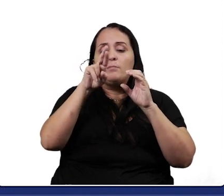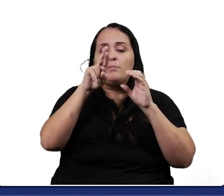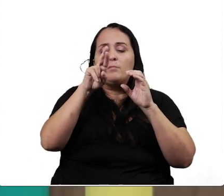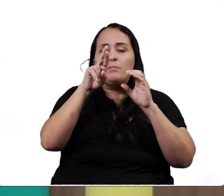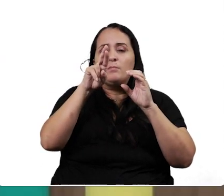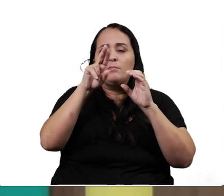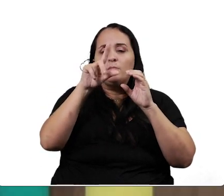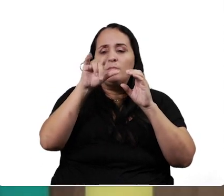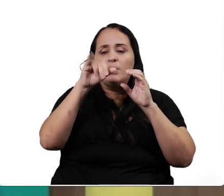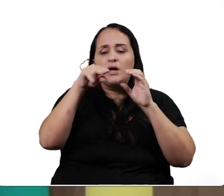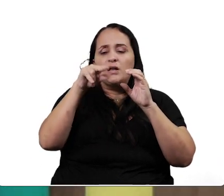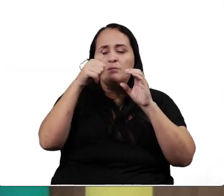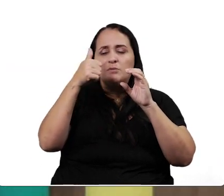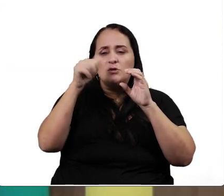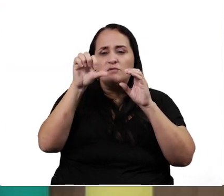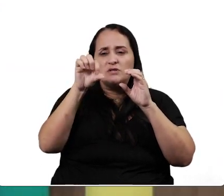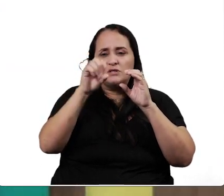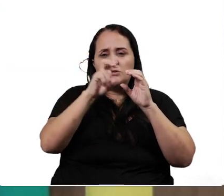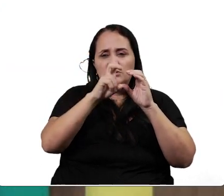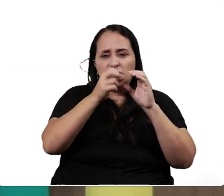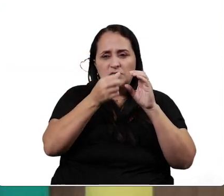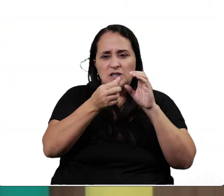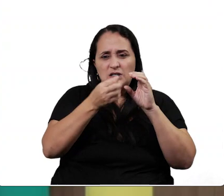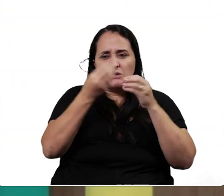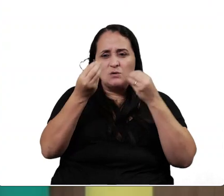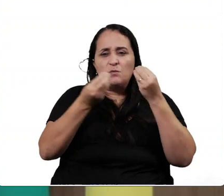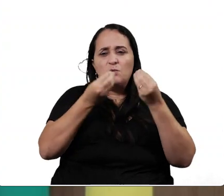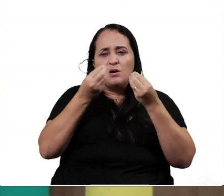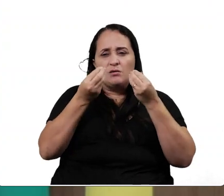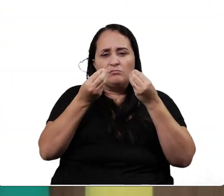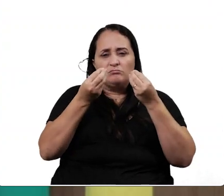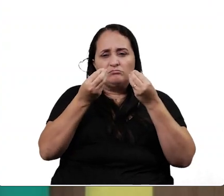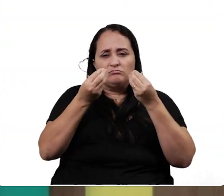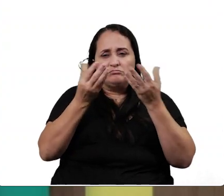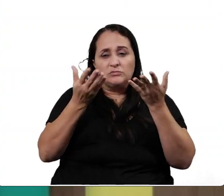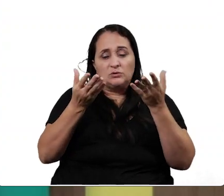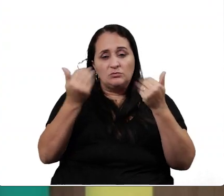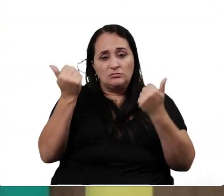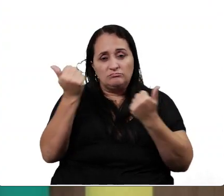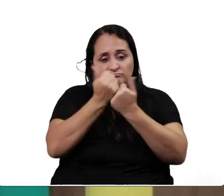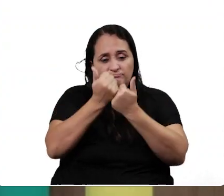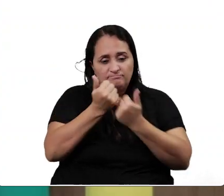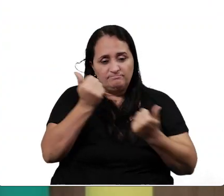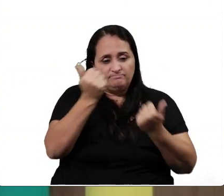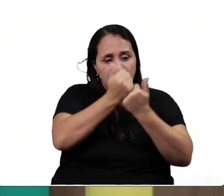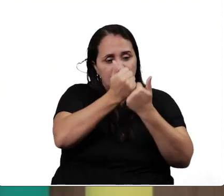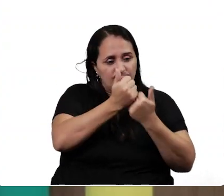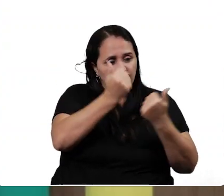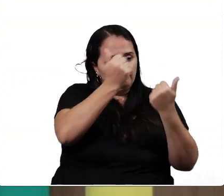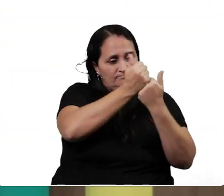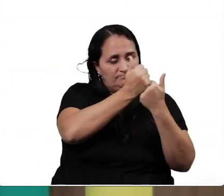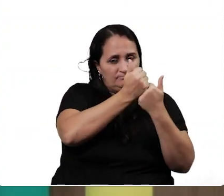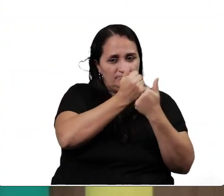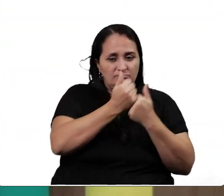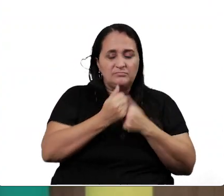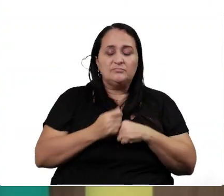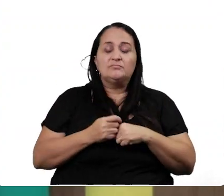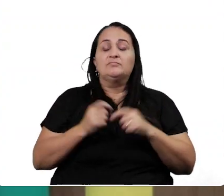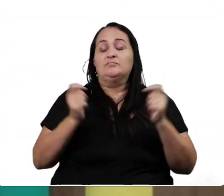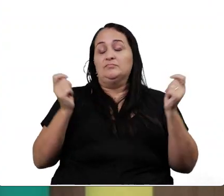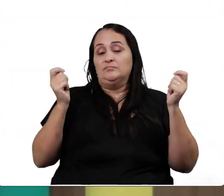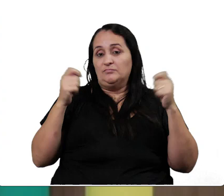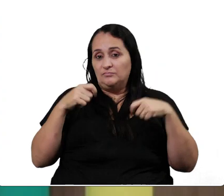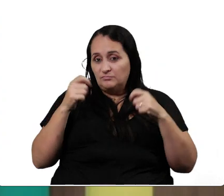1936? Lembra que a gente estudou que algumas palavras servem para substituir outras no meio do texto?